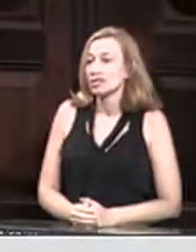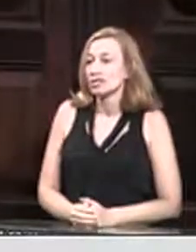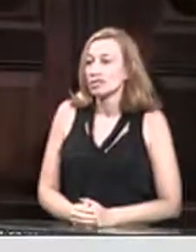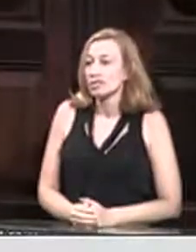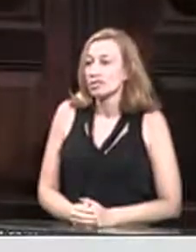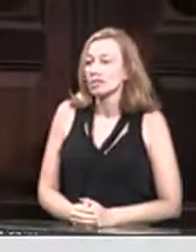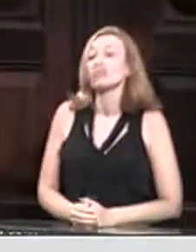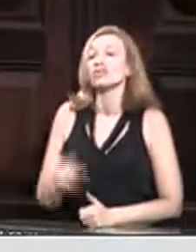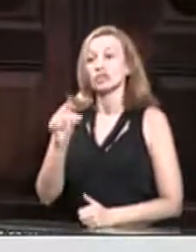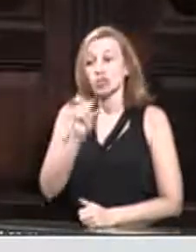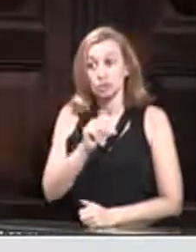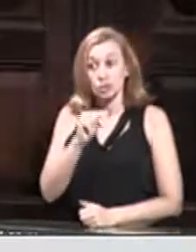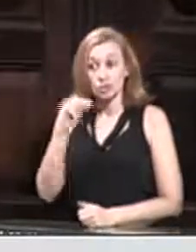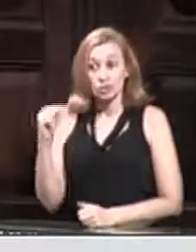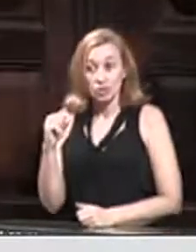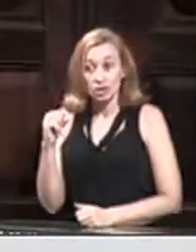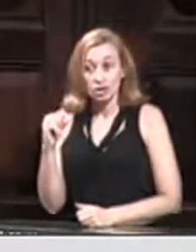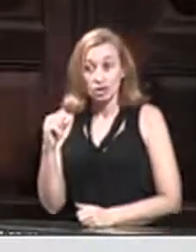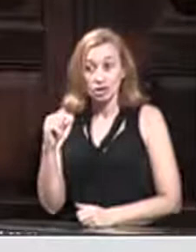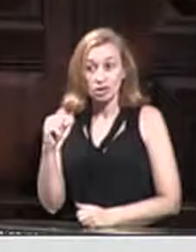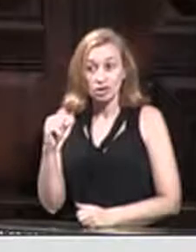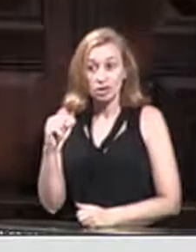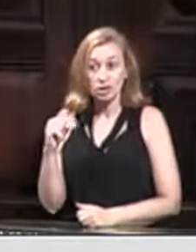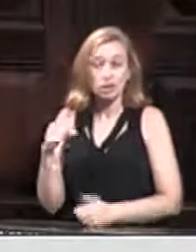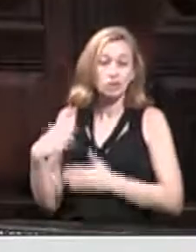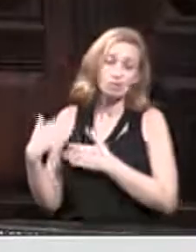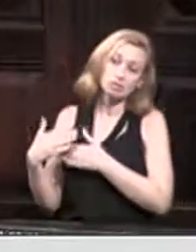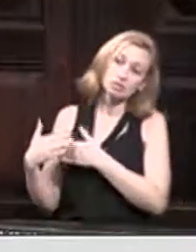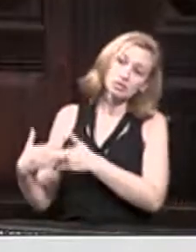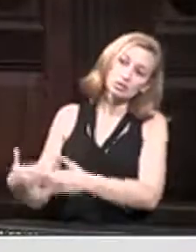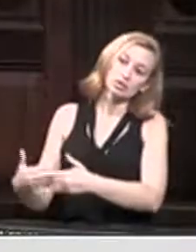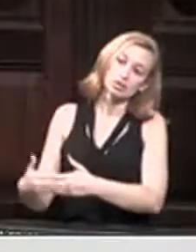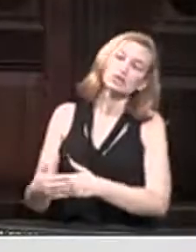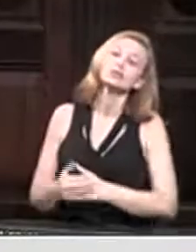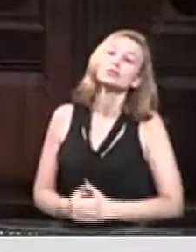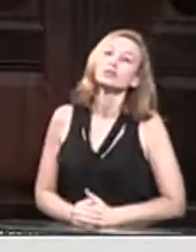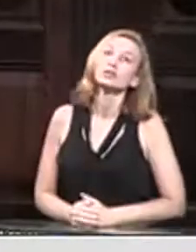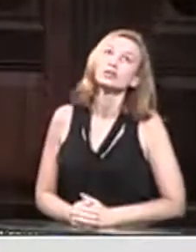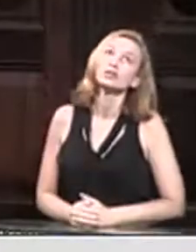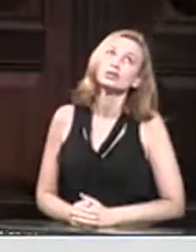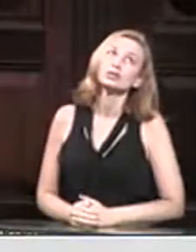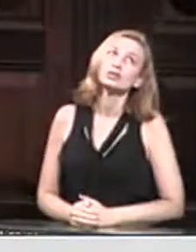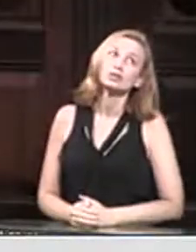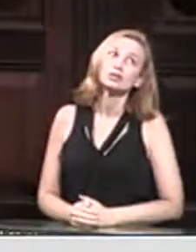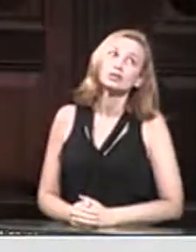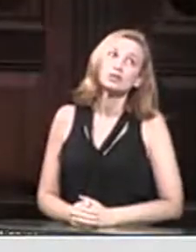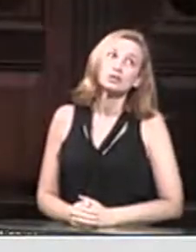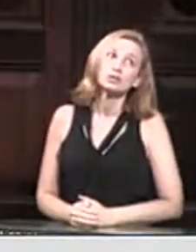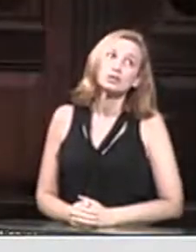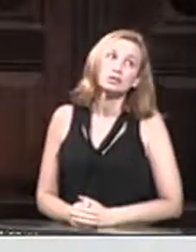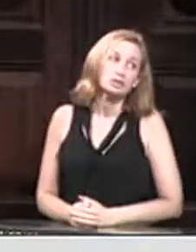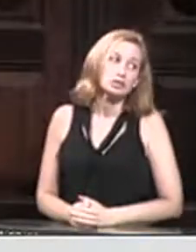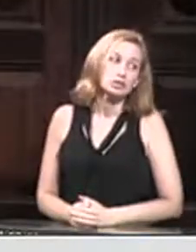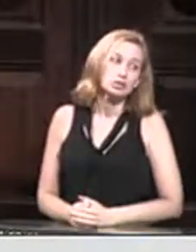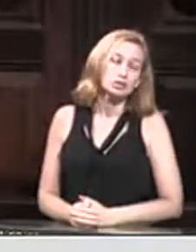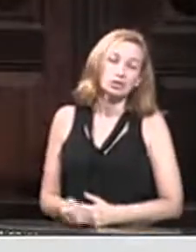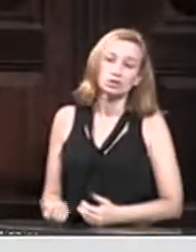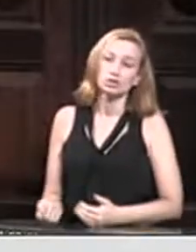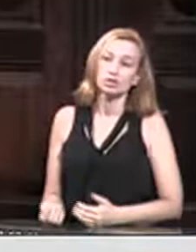Foi escolhido e percorreu gabinetes parlamentares, pegando subscrição de